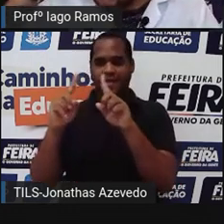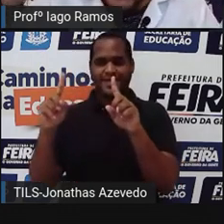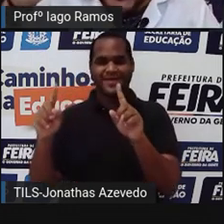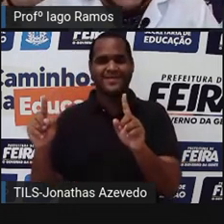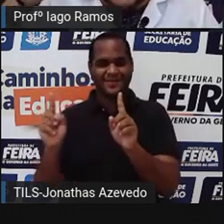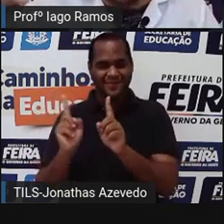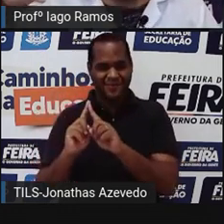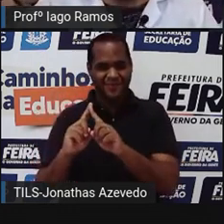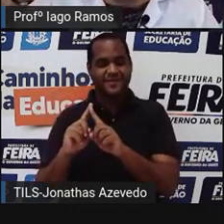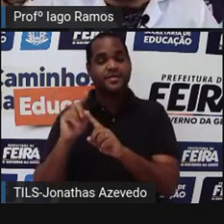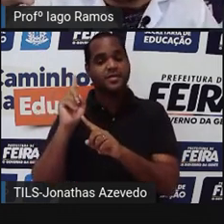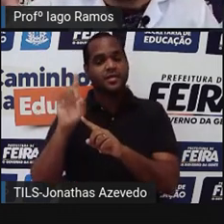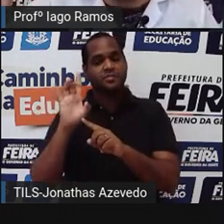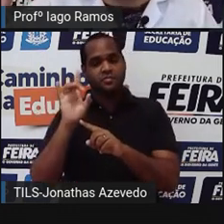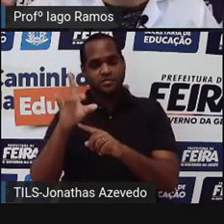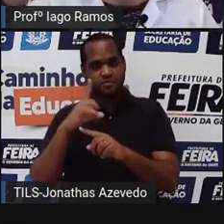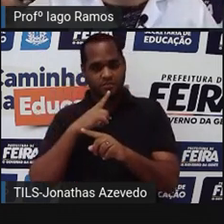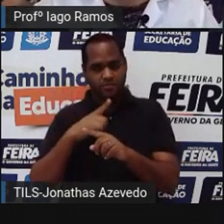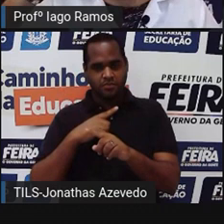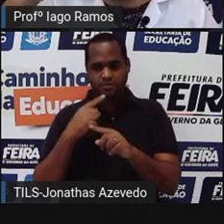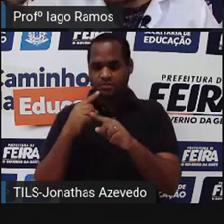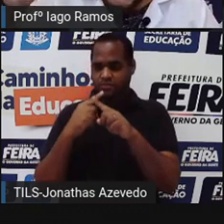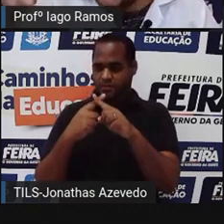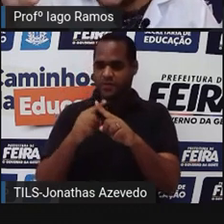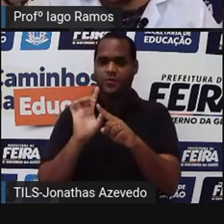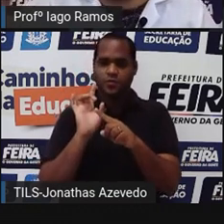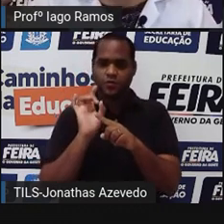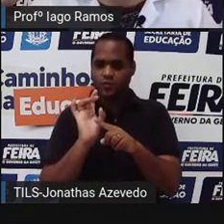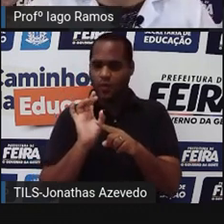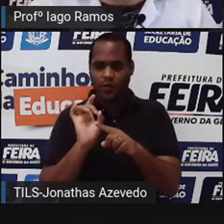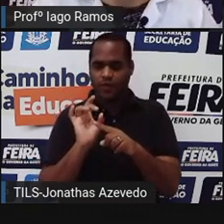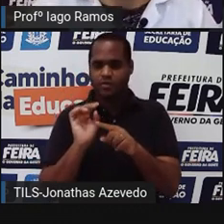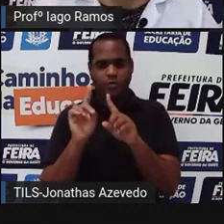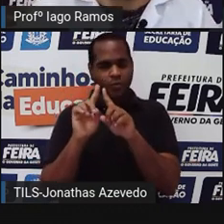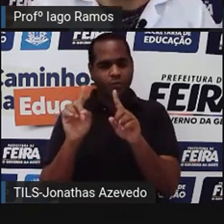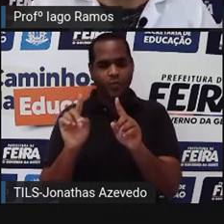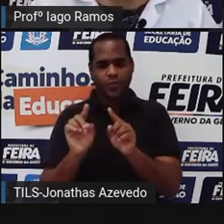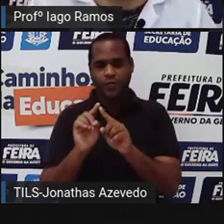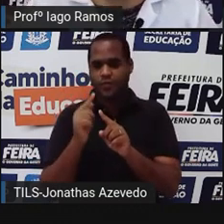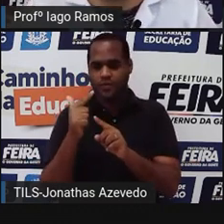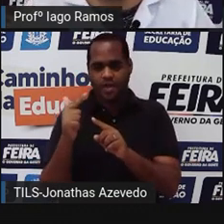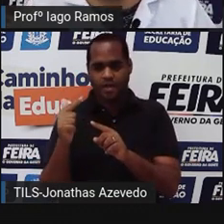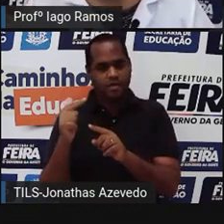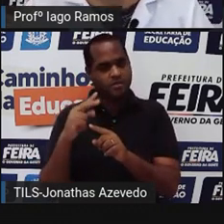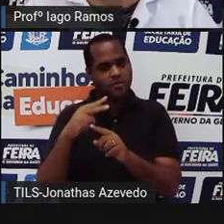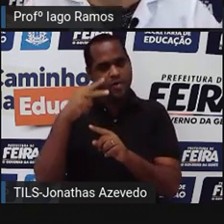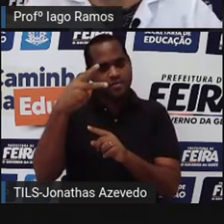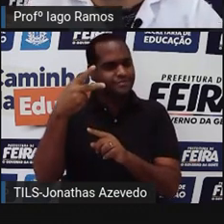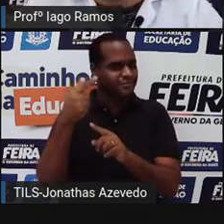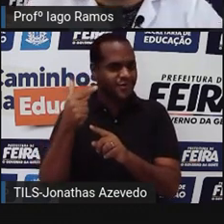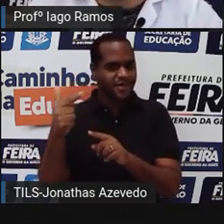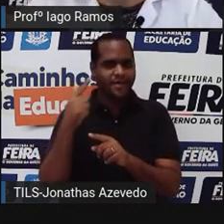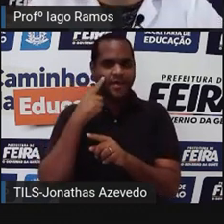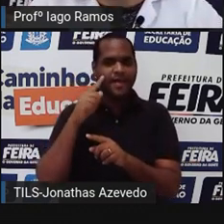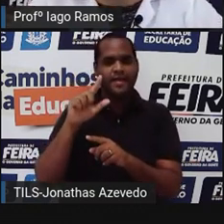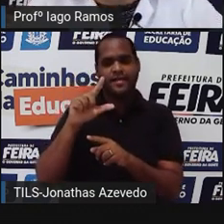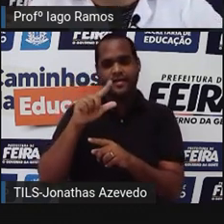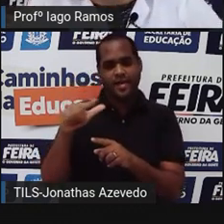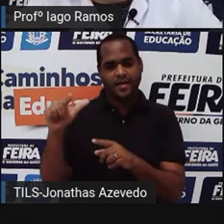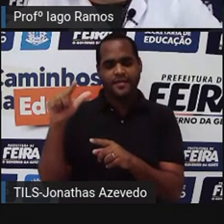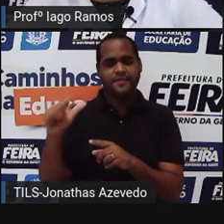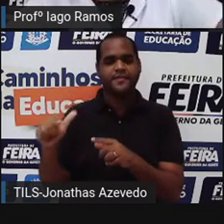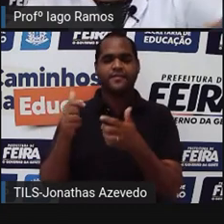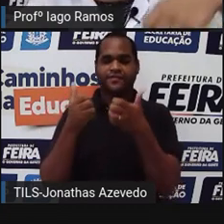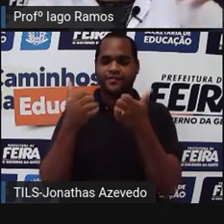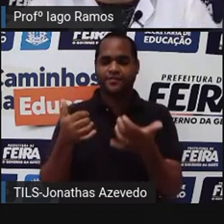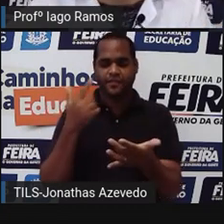termo só o x, que tem só a parte do x, né, a letrinha x sem o quadrado, é o termo linear. E tem aquele termo que